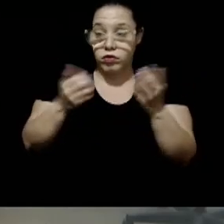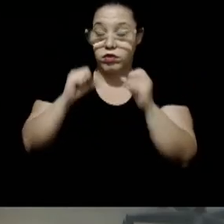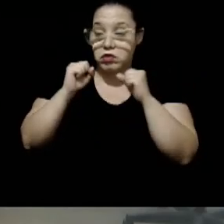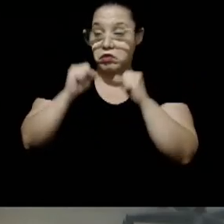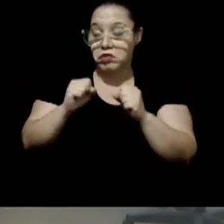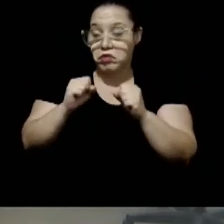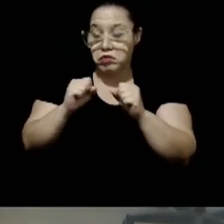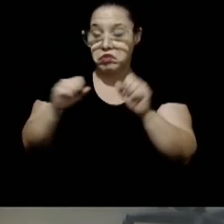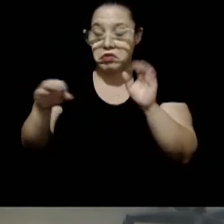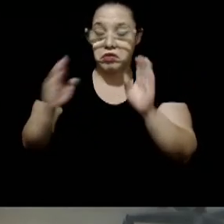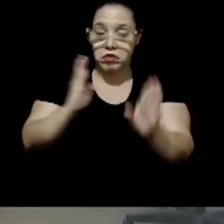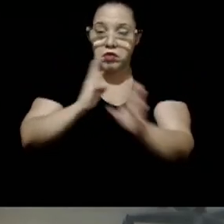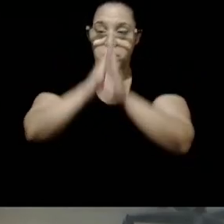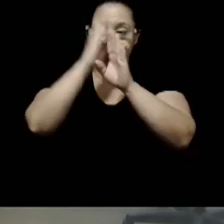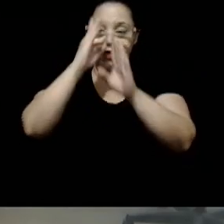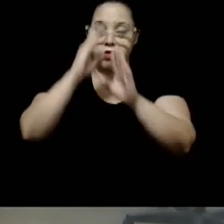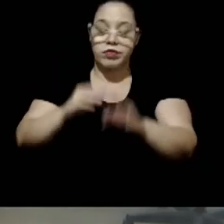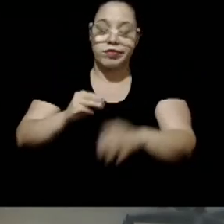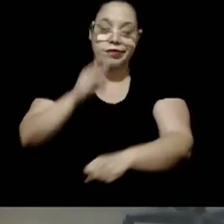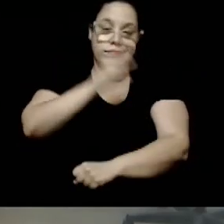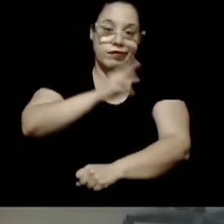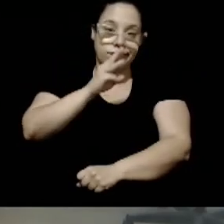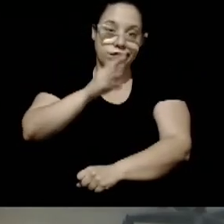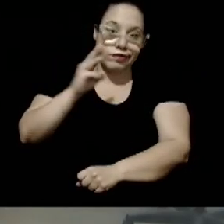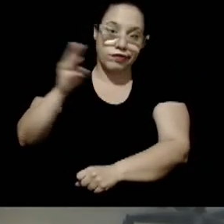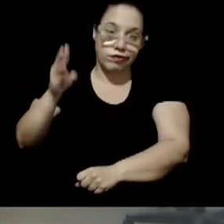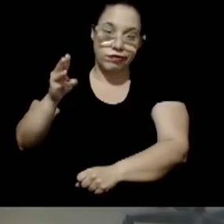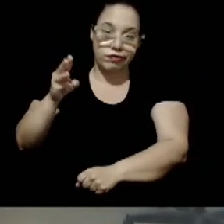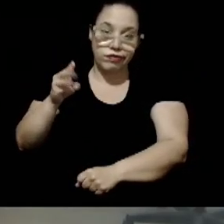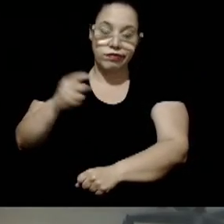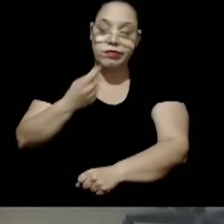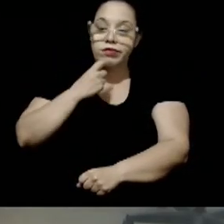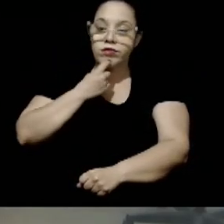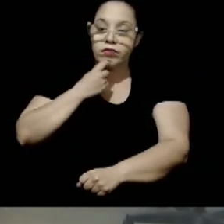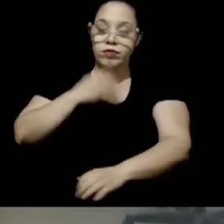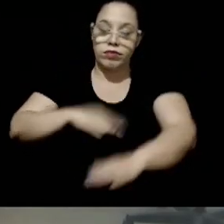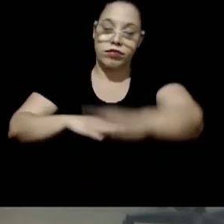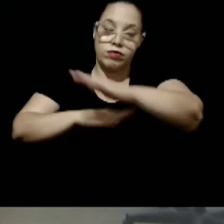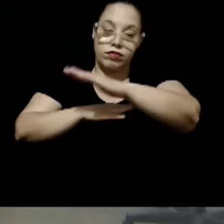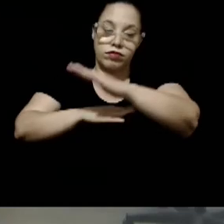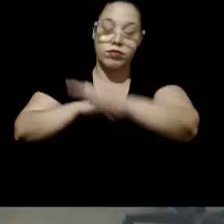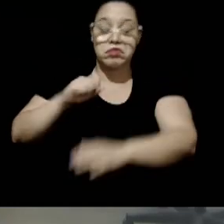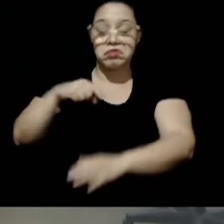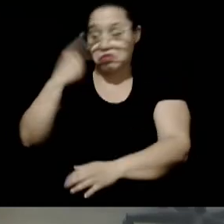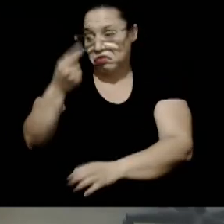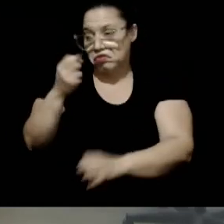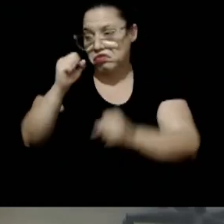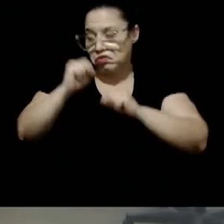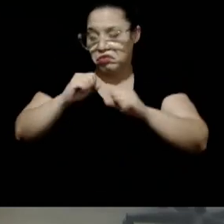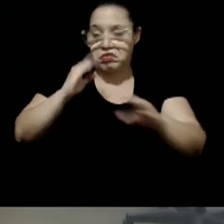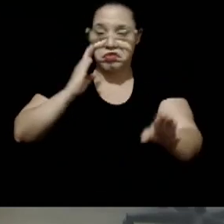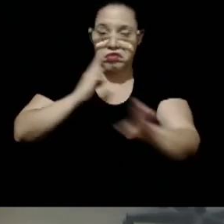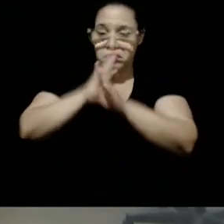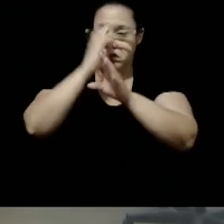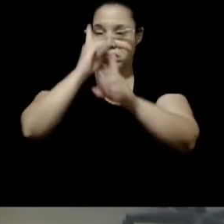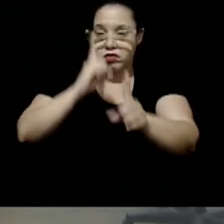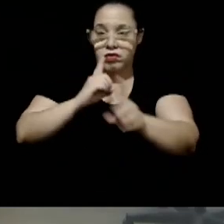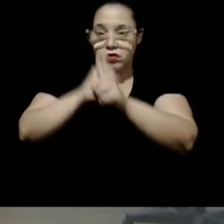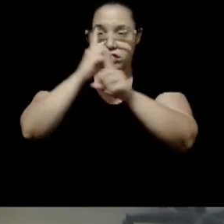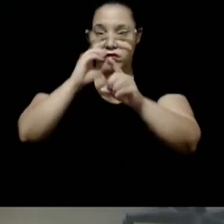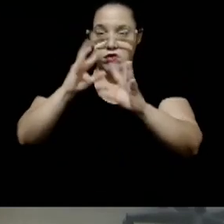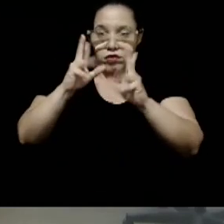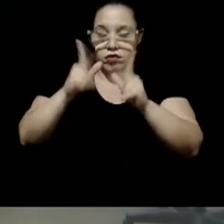no site da Câmara Municipal de Campinas Além disso você também encontra todos os vereadores ali